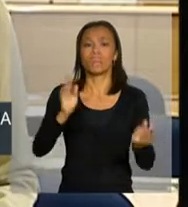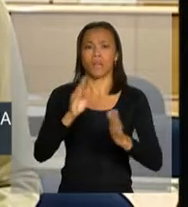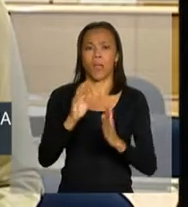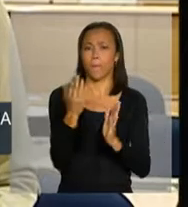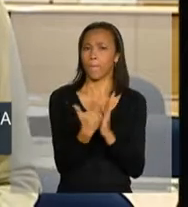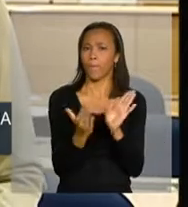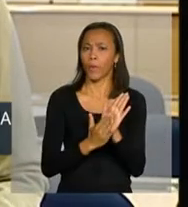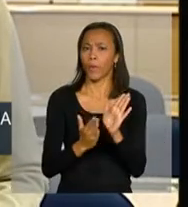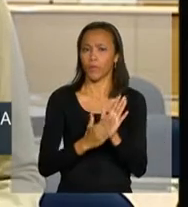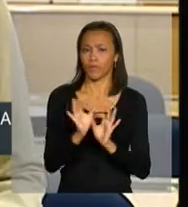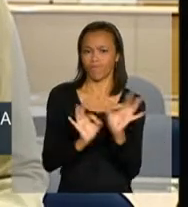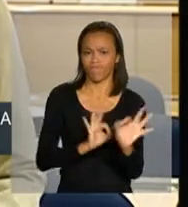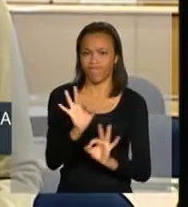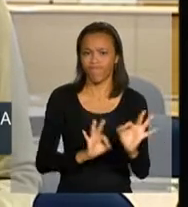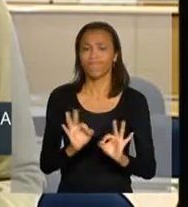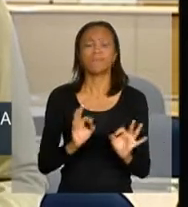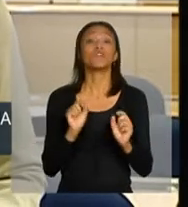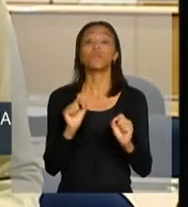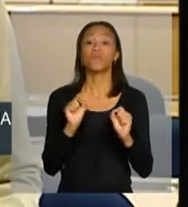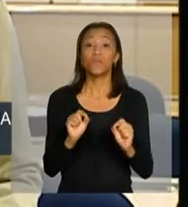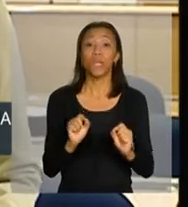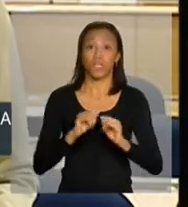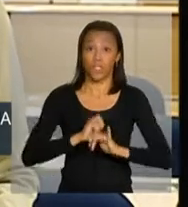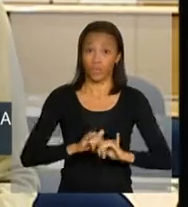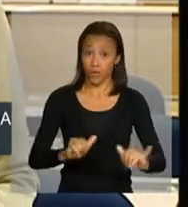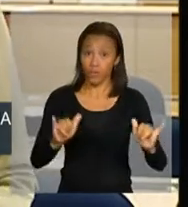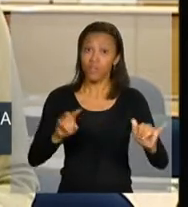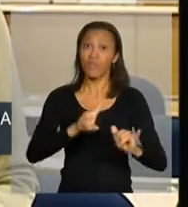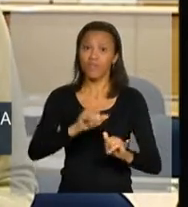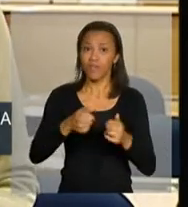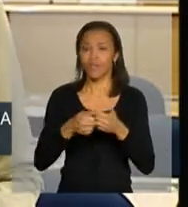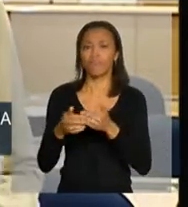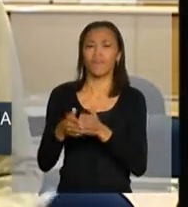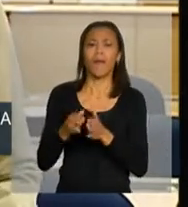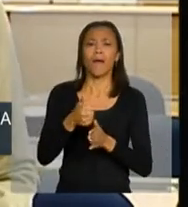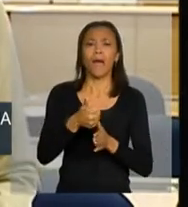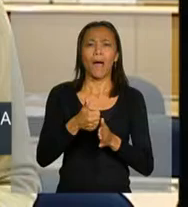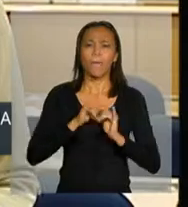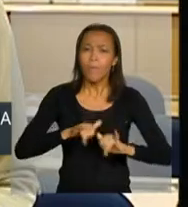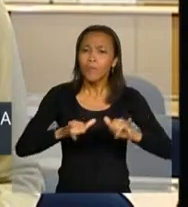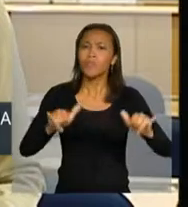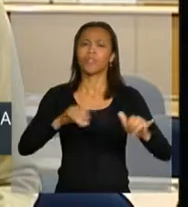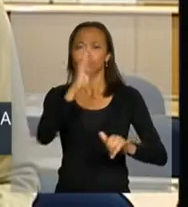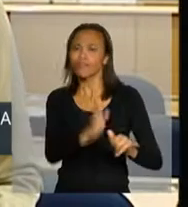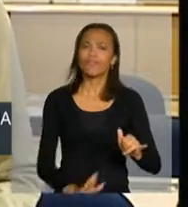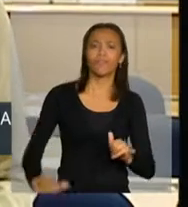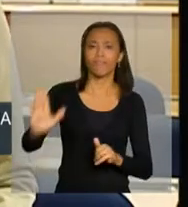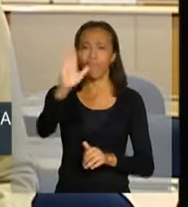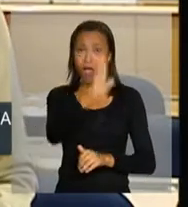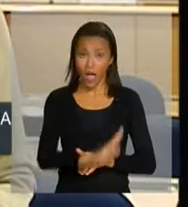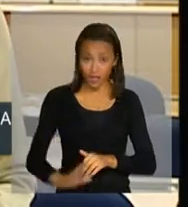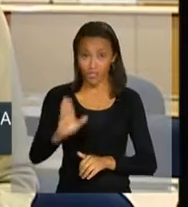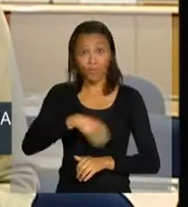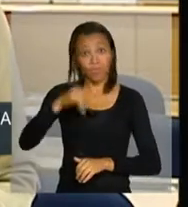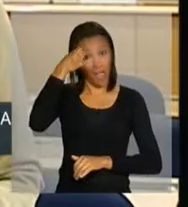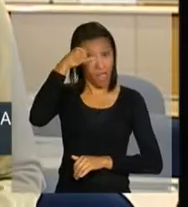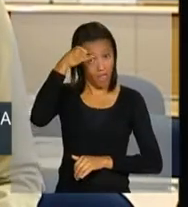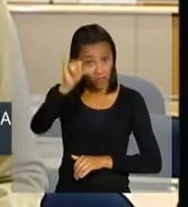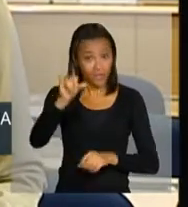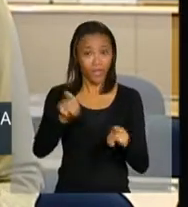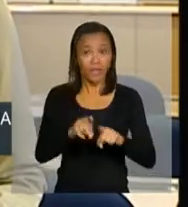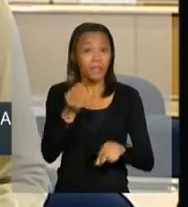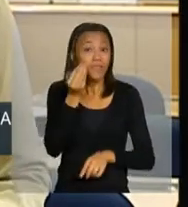seus planos de ação das atividades que vão ser realizadas durante a mobilização Nacional de prevenção